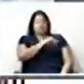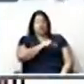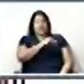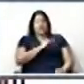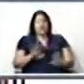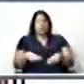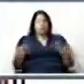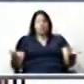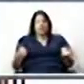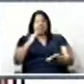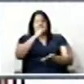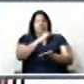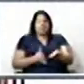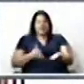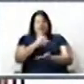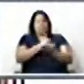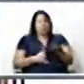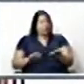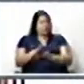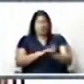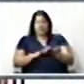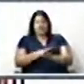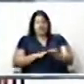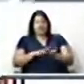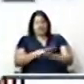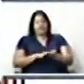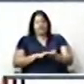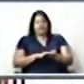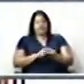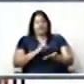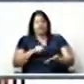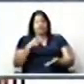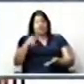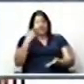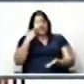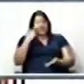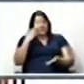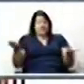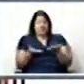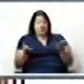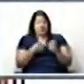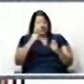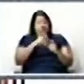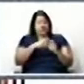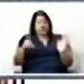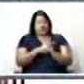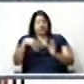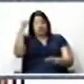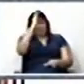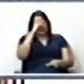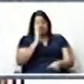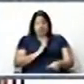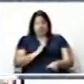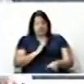recolhe nenhum encargo em relação a isso. Ora, se você pegasse os médicos atuais, brasileiros,